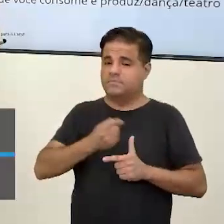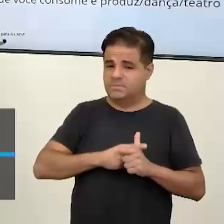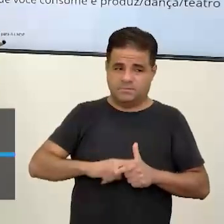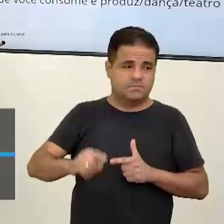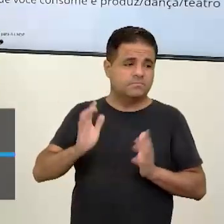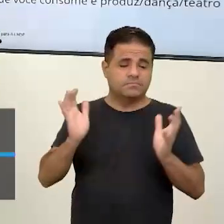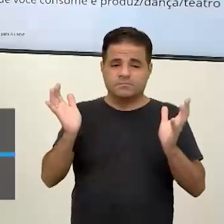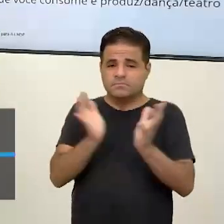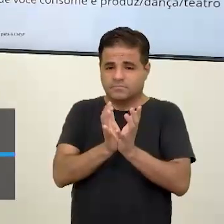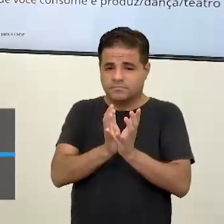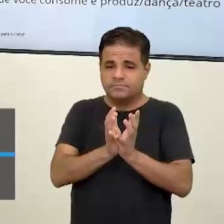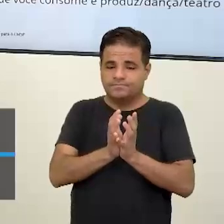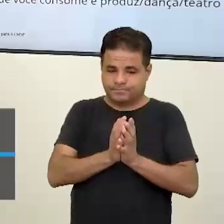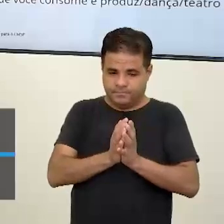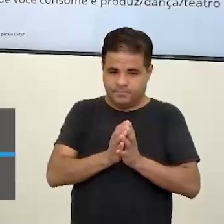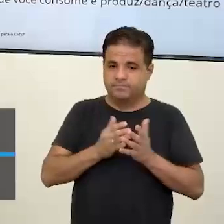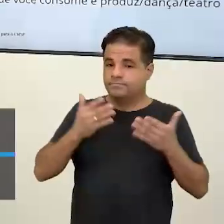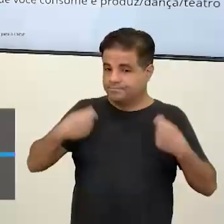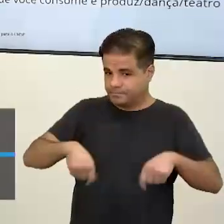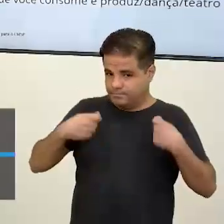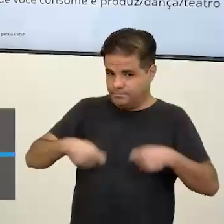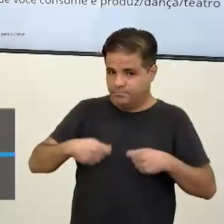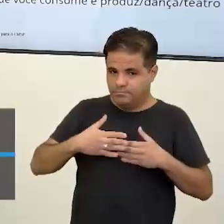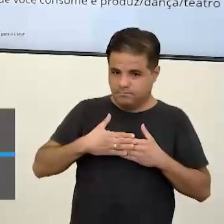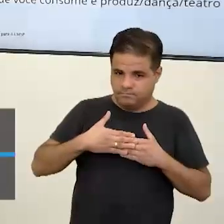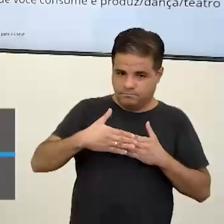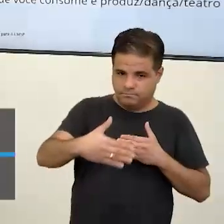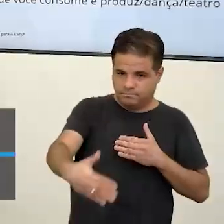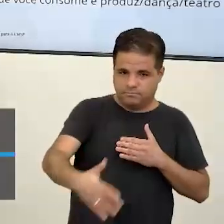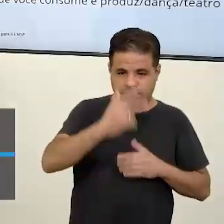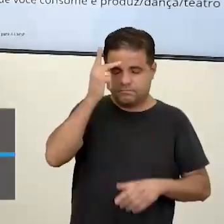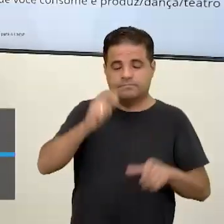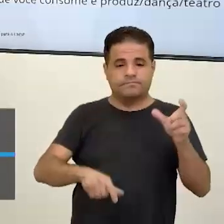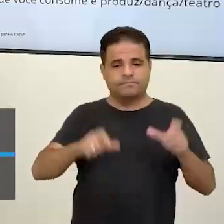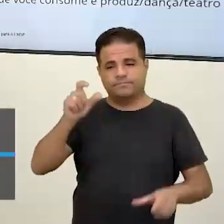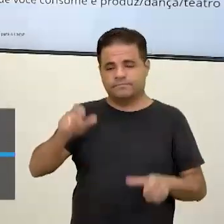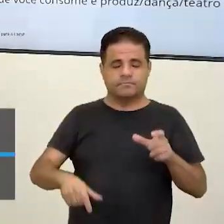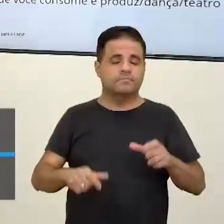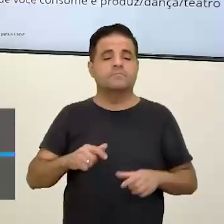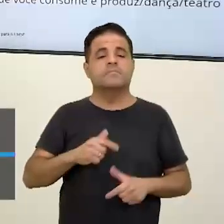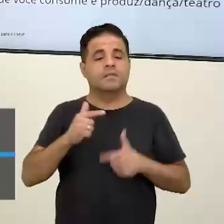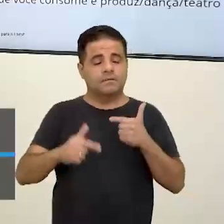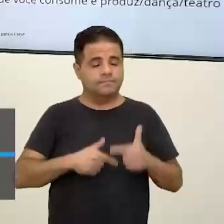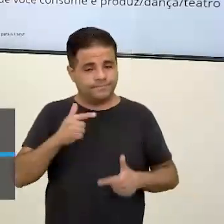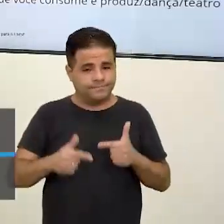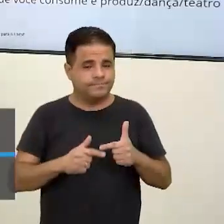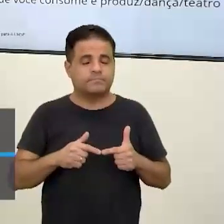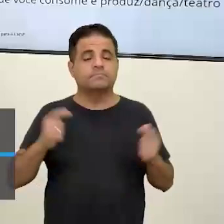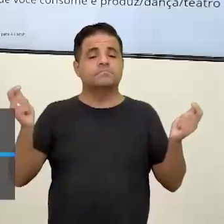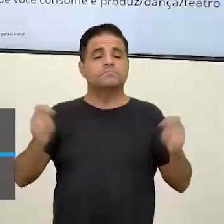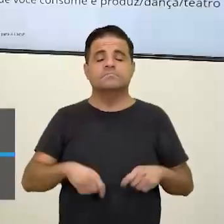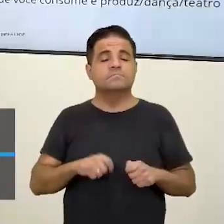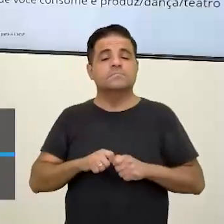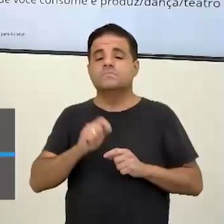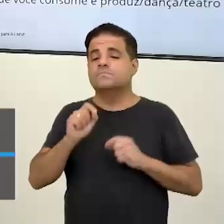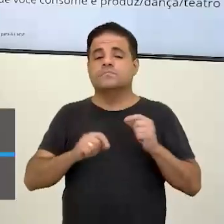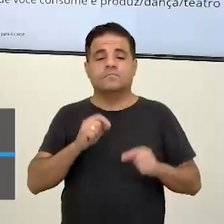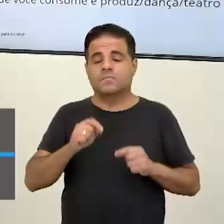de classes no capitalismo, é necessário que os indivíduos, né, os trabalhadores,